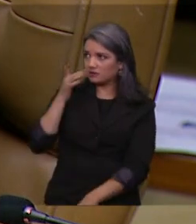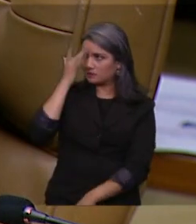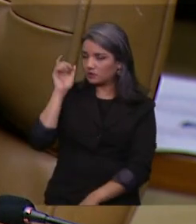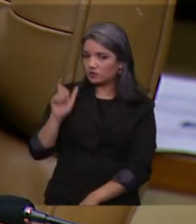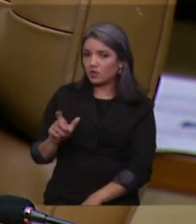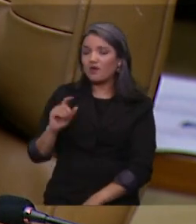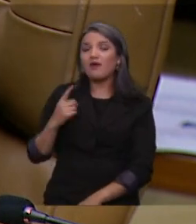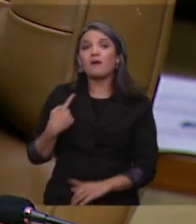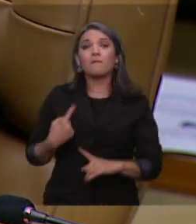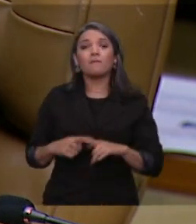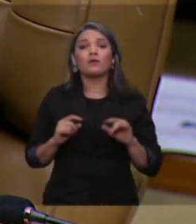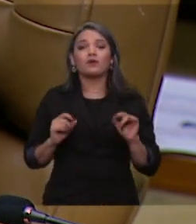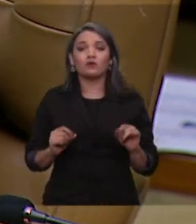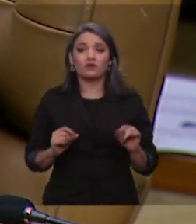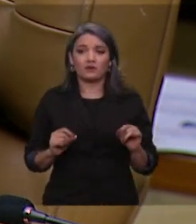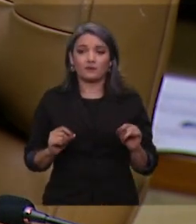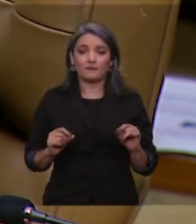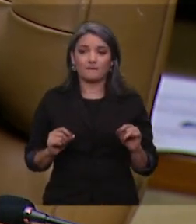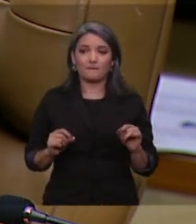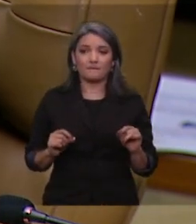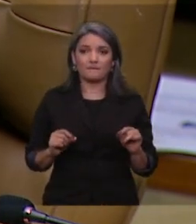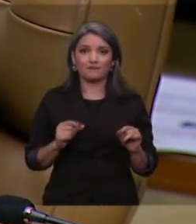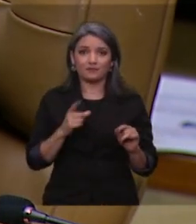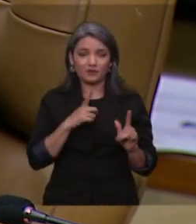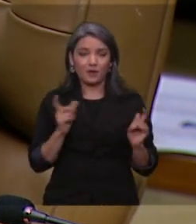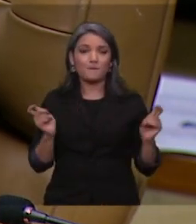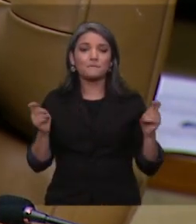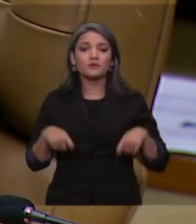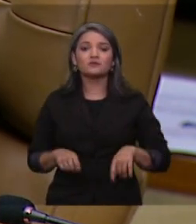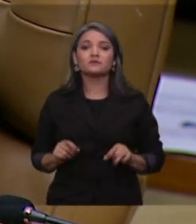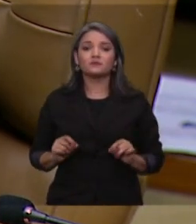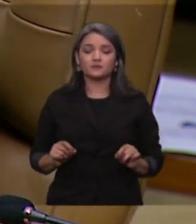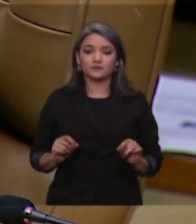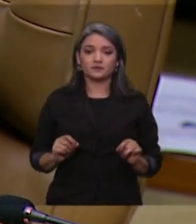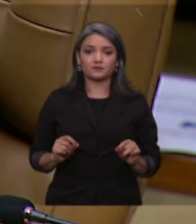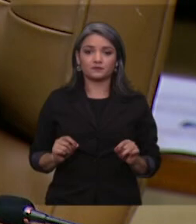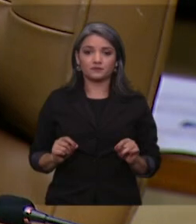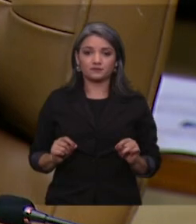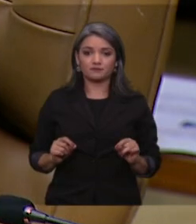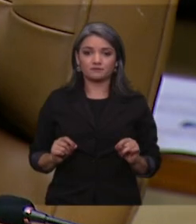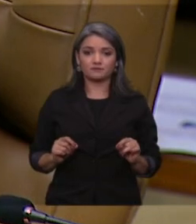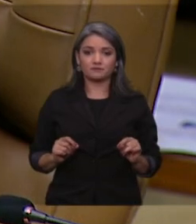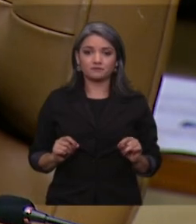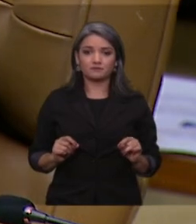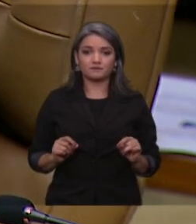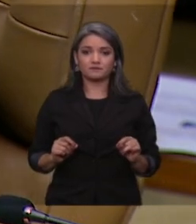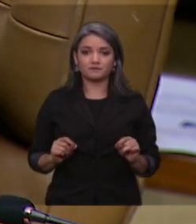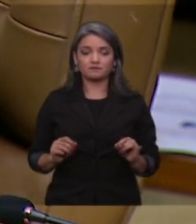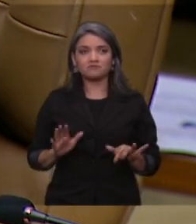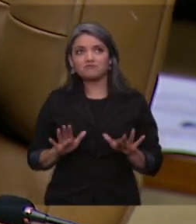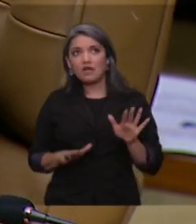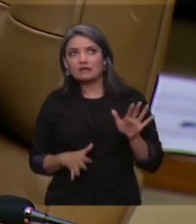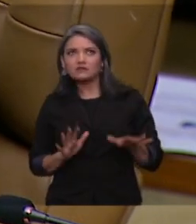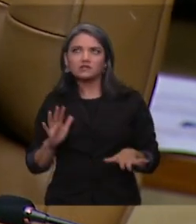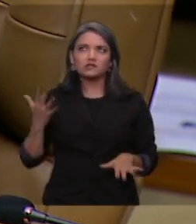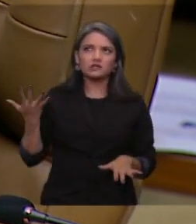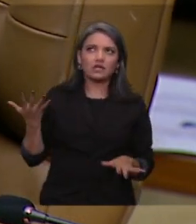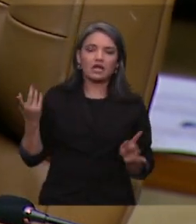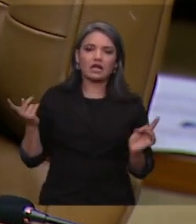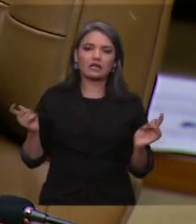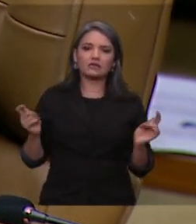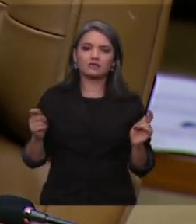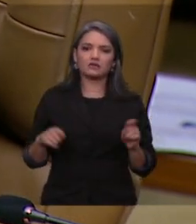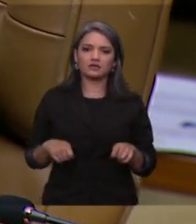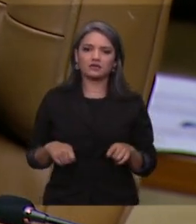por conta da seguinte possibilidade, é que, eventualmente, nós poderíamos caminhar,